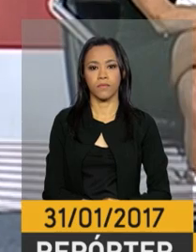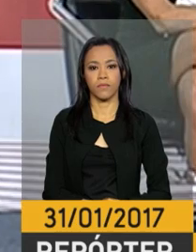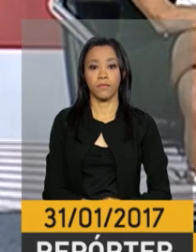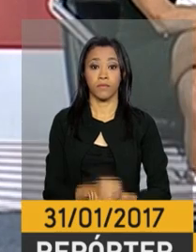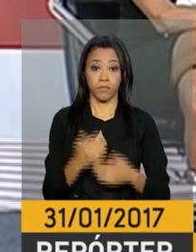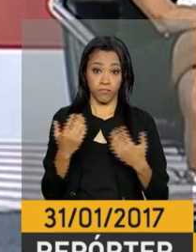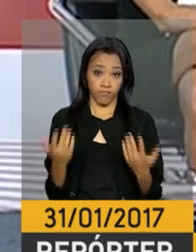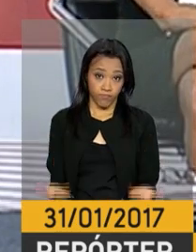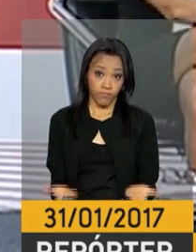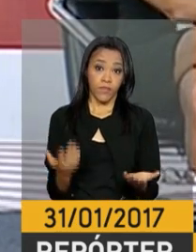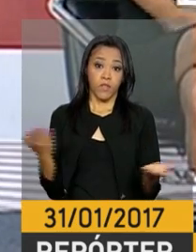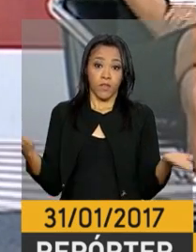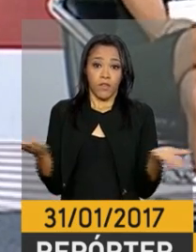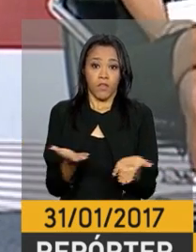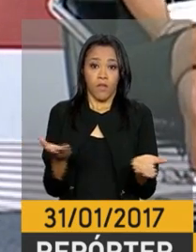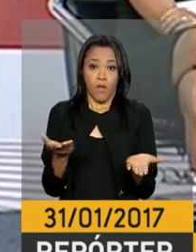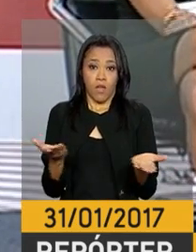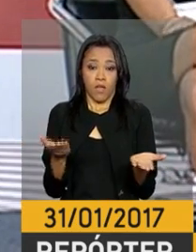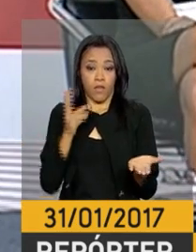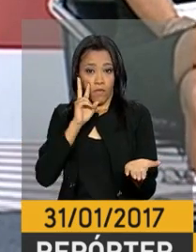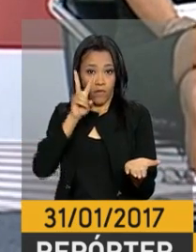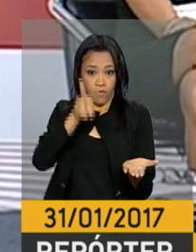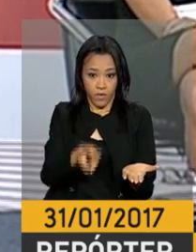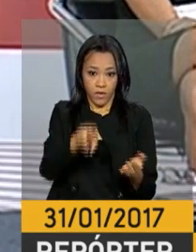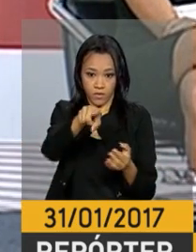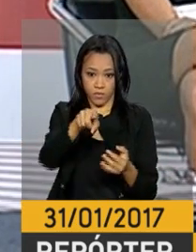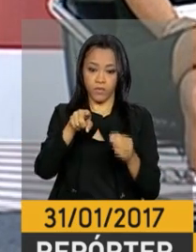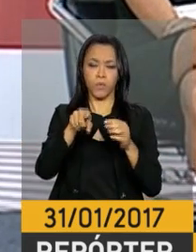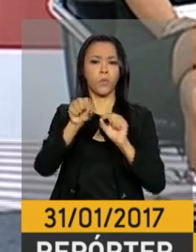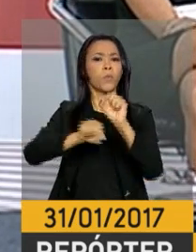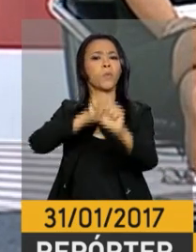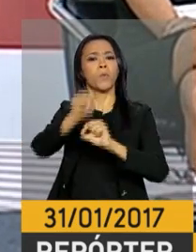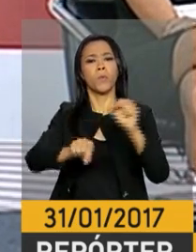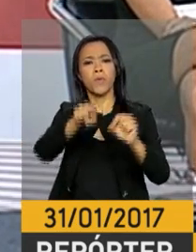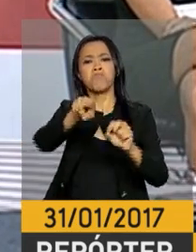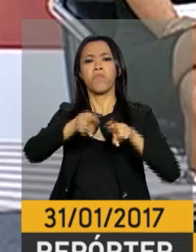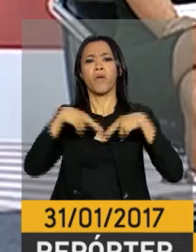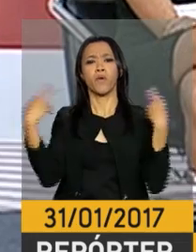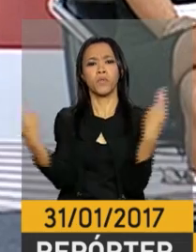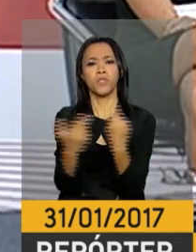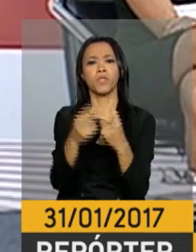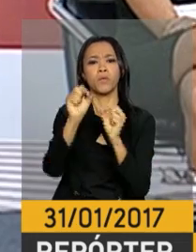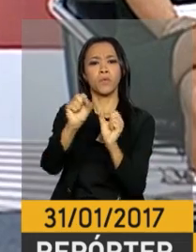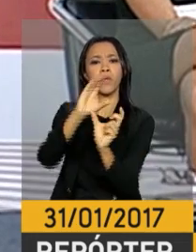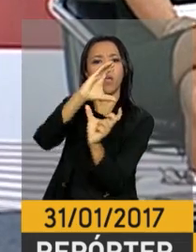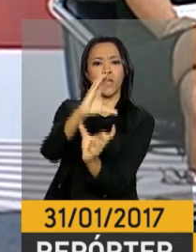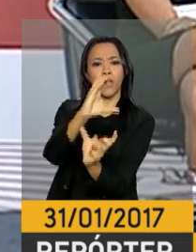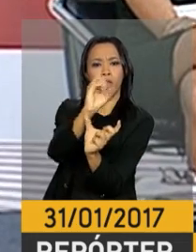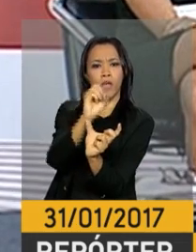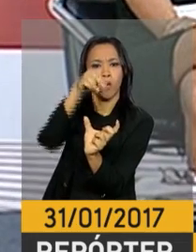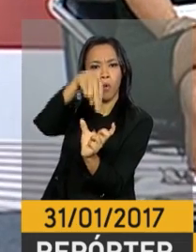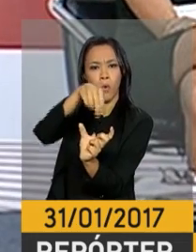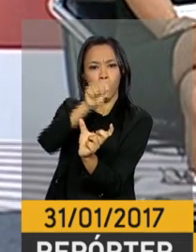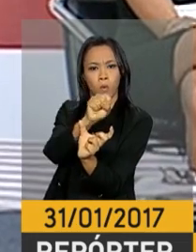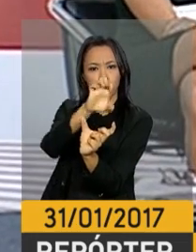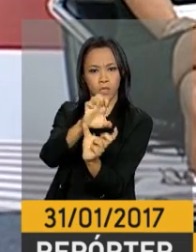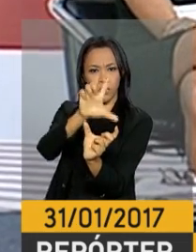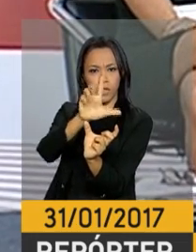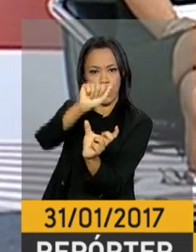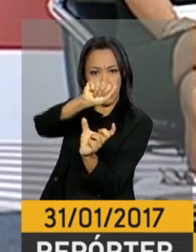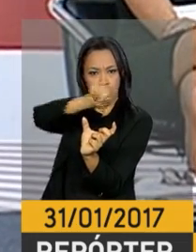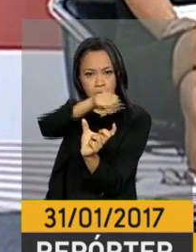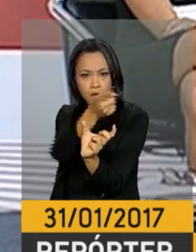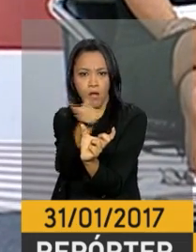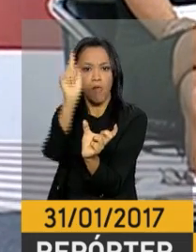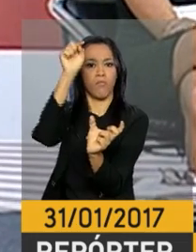Olha nós estamos acompanhando ao vivo imagem do conselhão que é o conselho de desenvolvimento econômico social